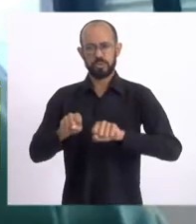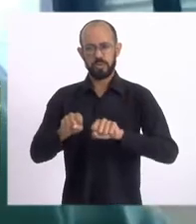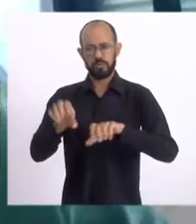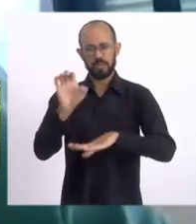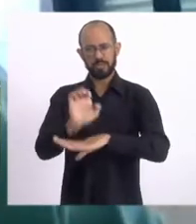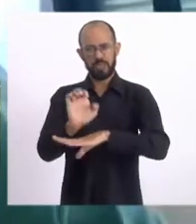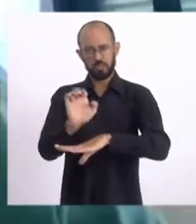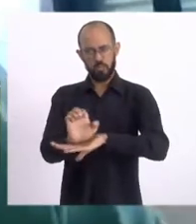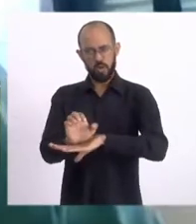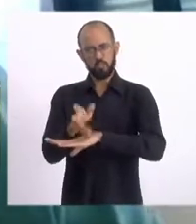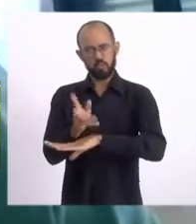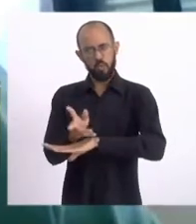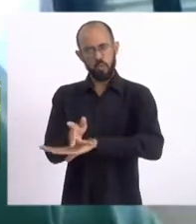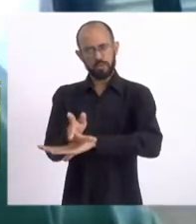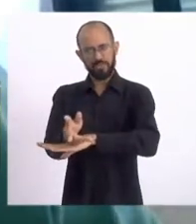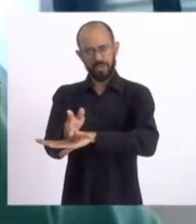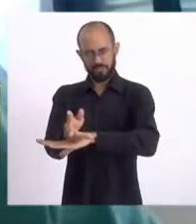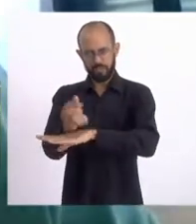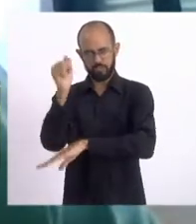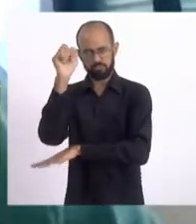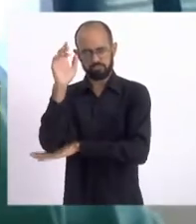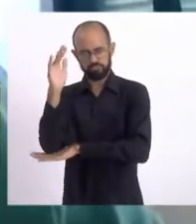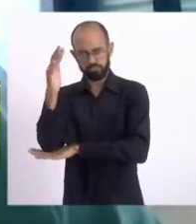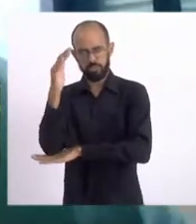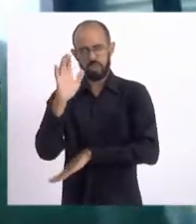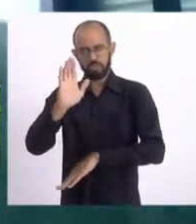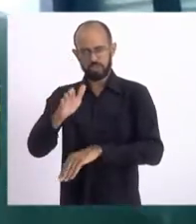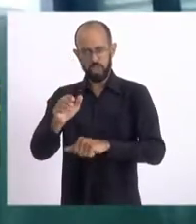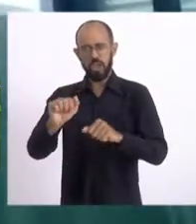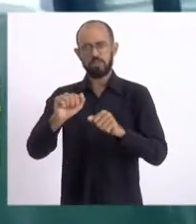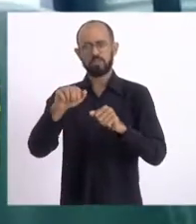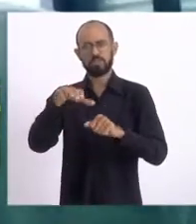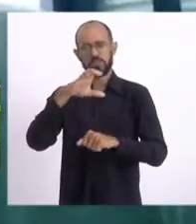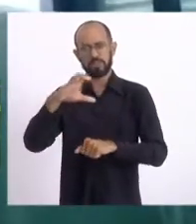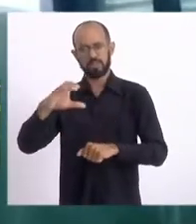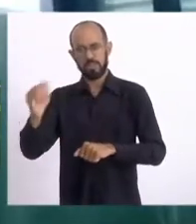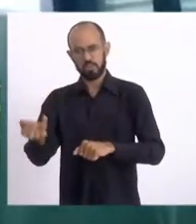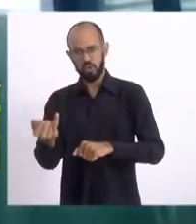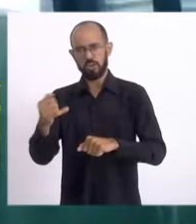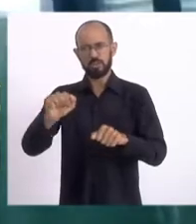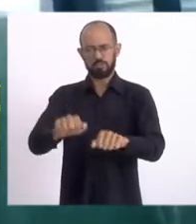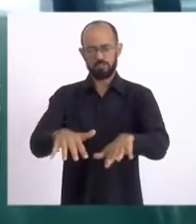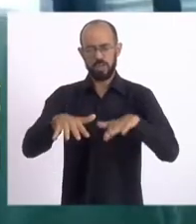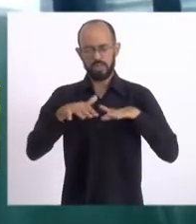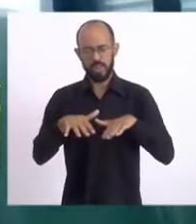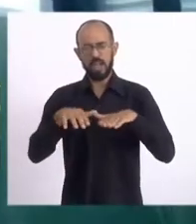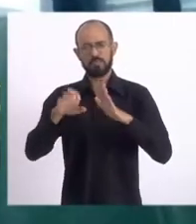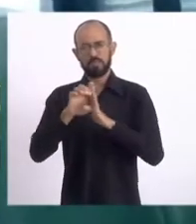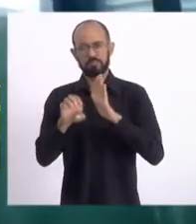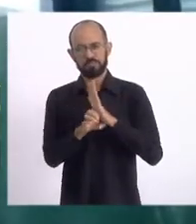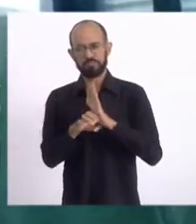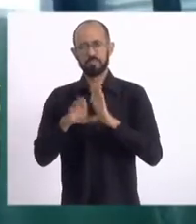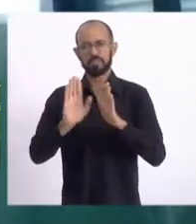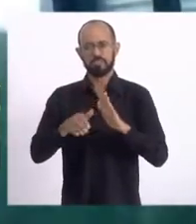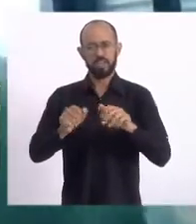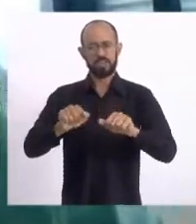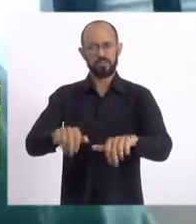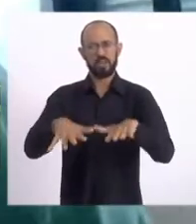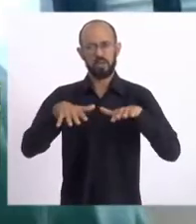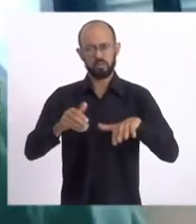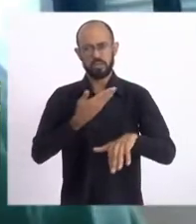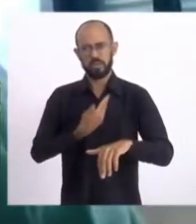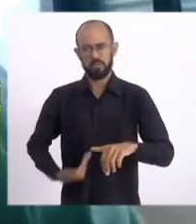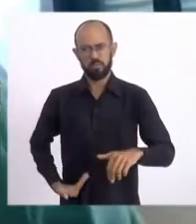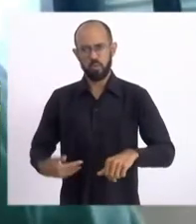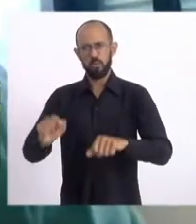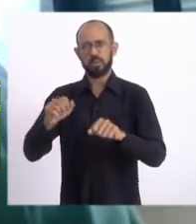já relatamos na CCJ, foi para o plenário, recebeu emenda, houve duas audiências públicas. Tem um substitutivo da